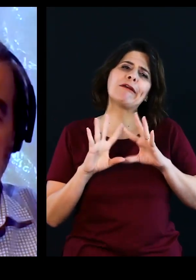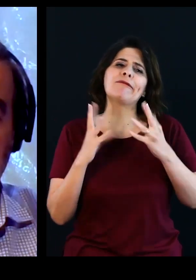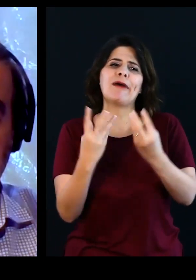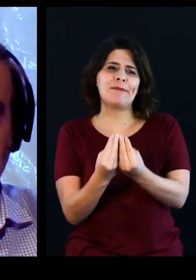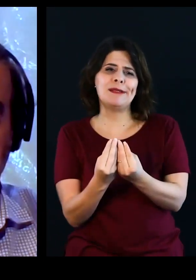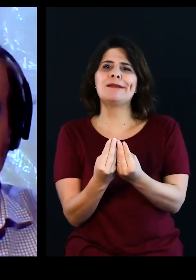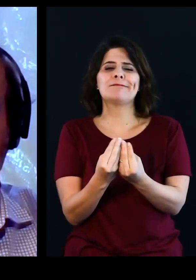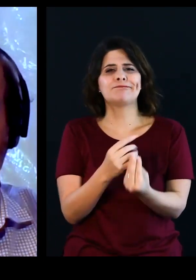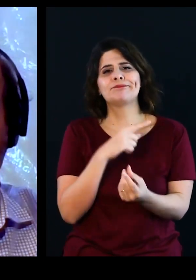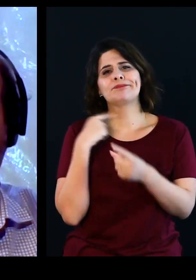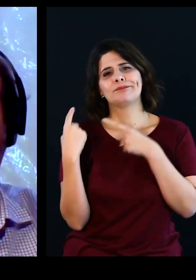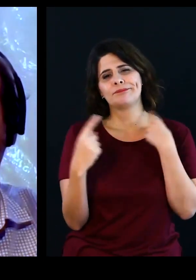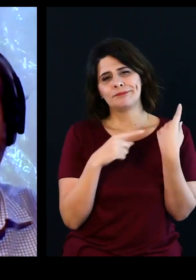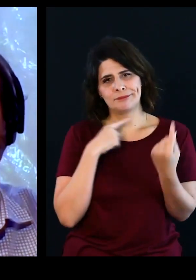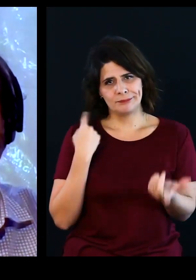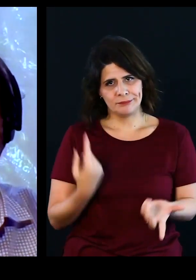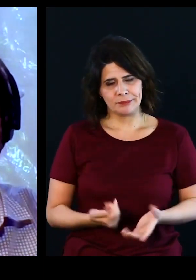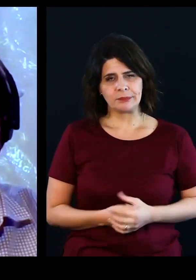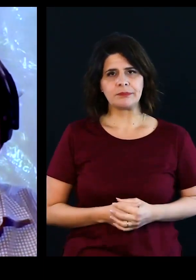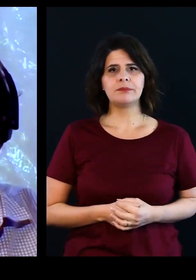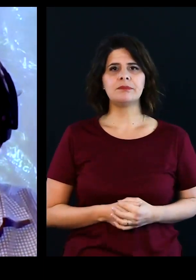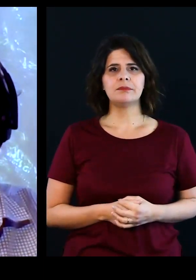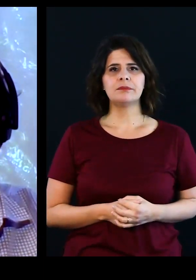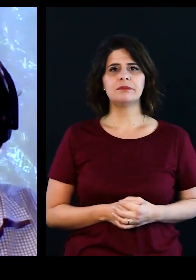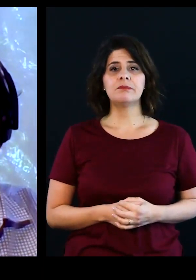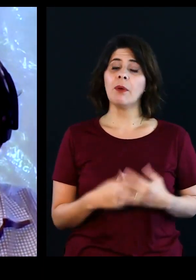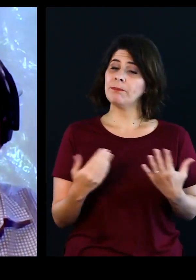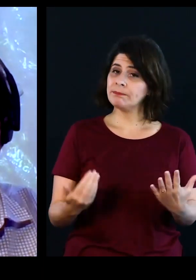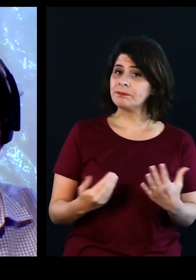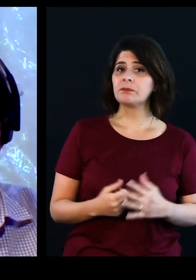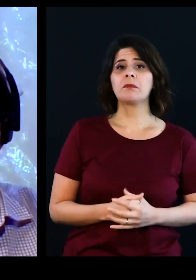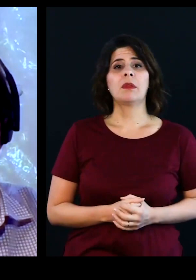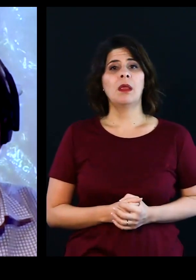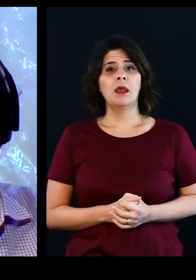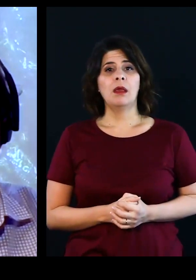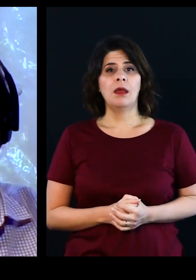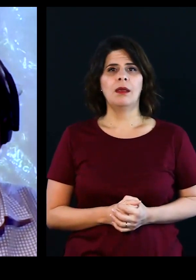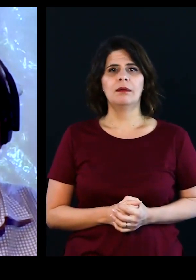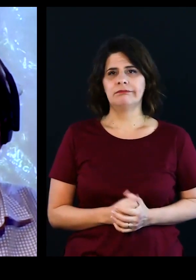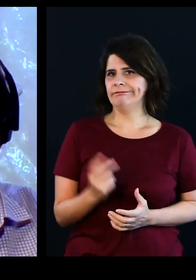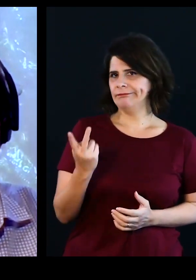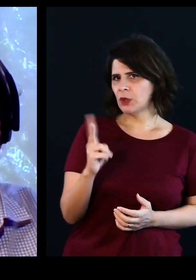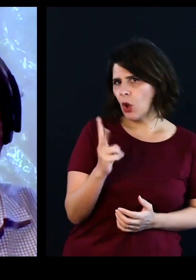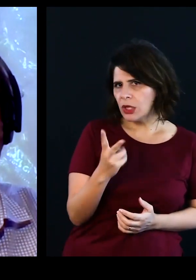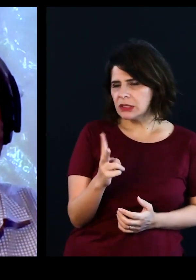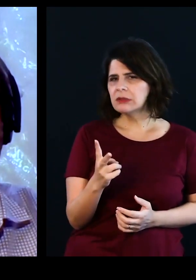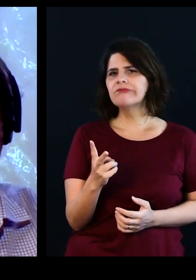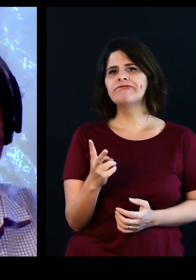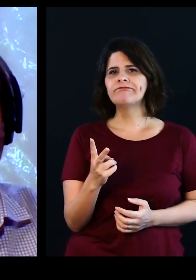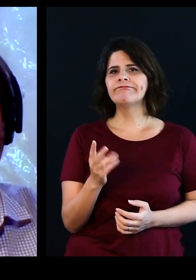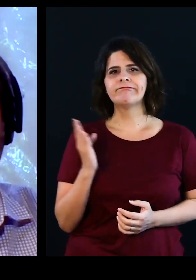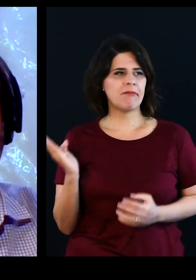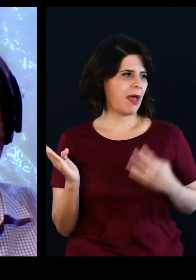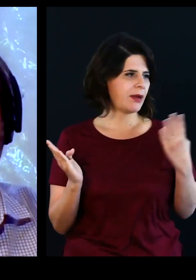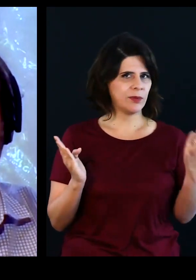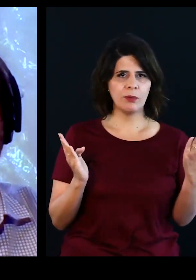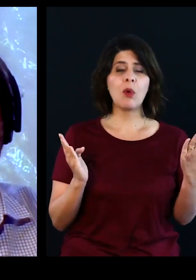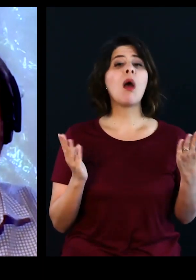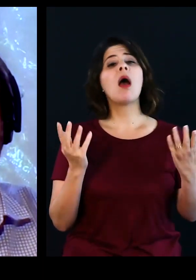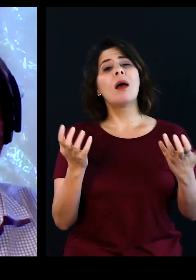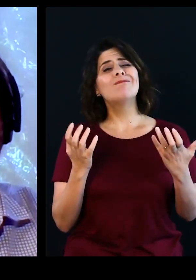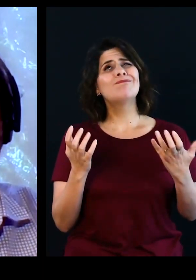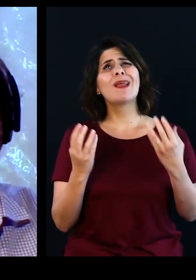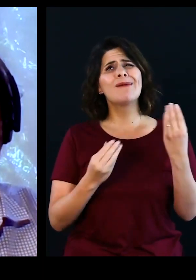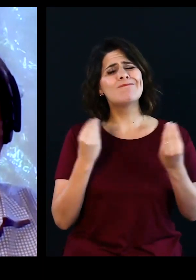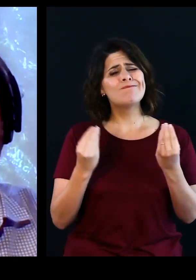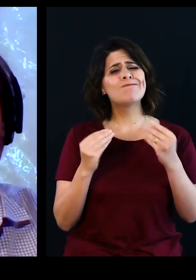embora. Diante disso, Mário e Hugo, como a pandemia, como